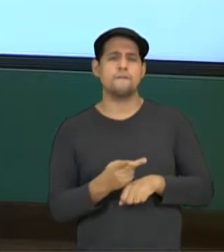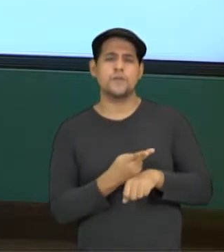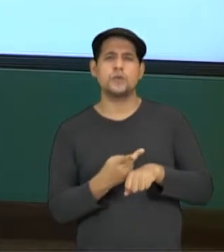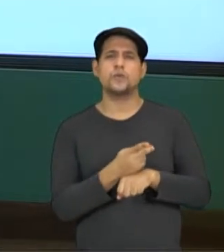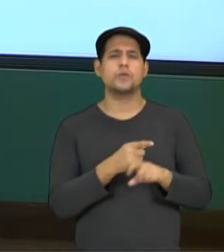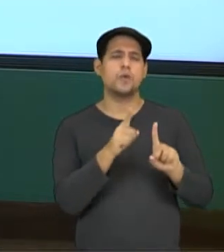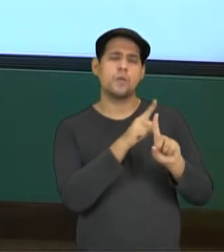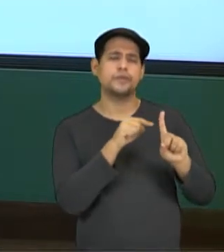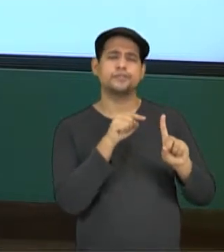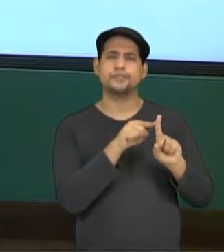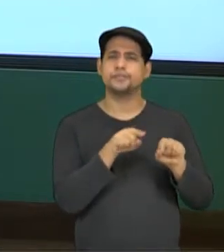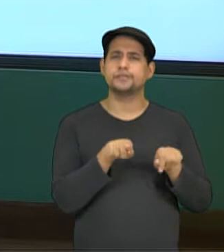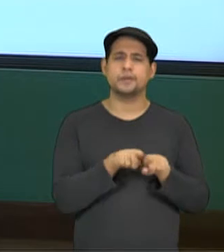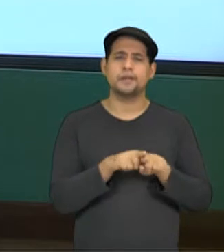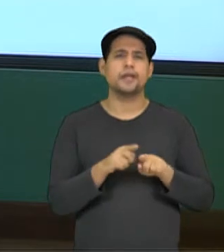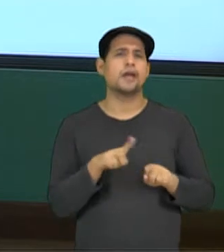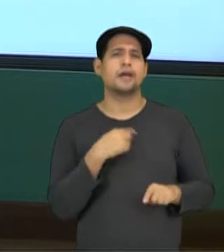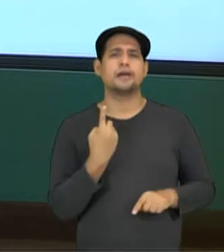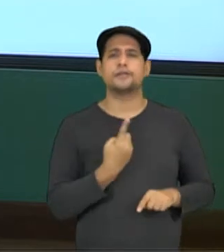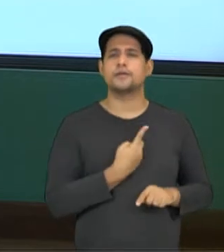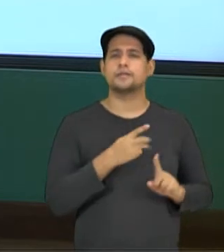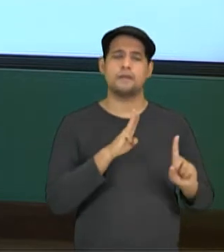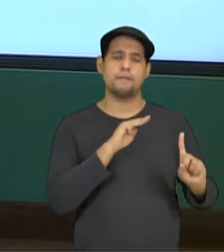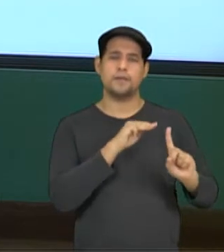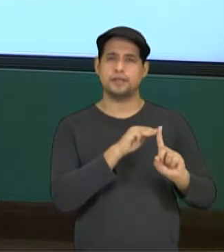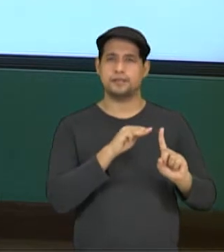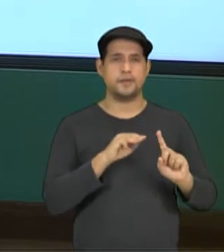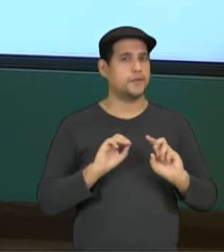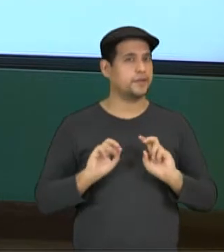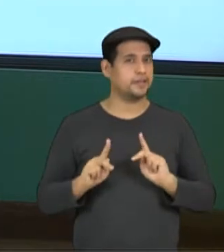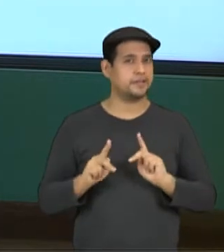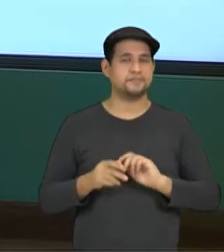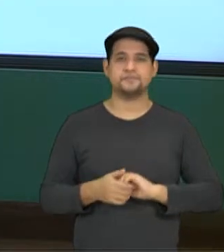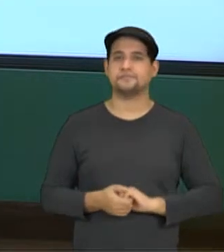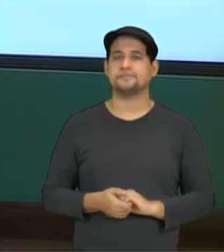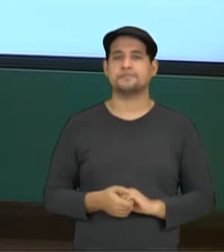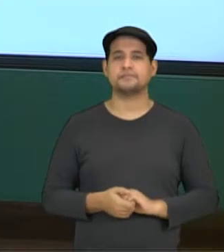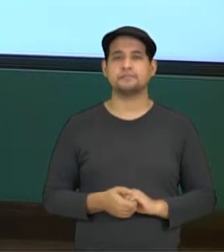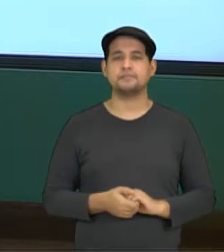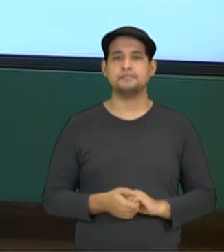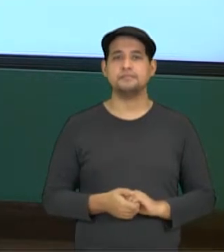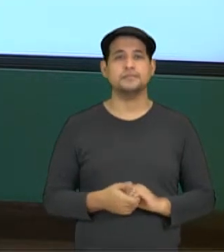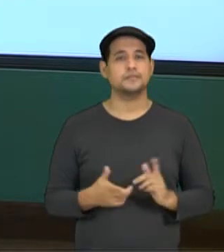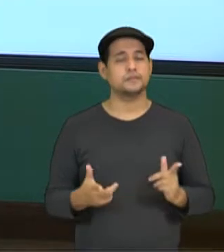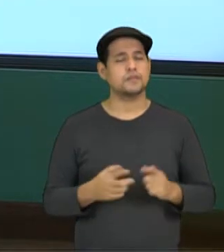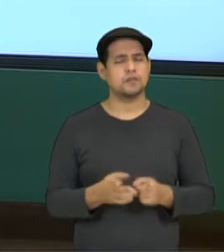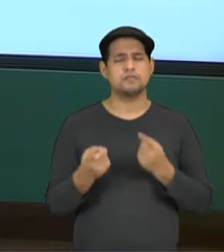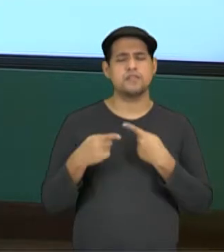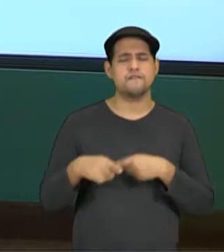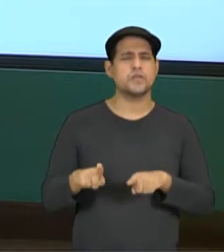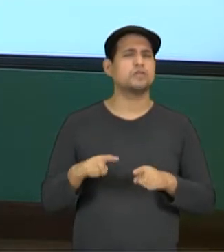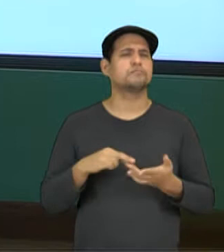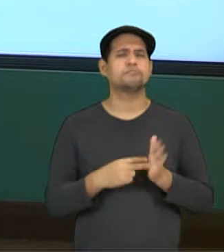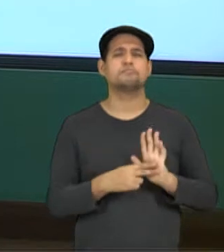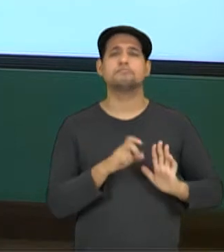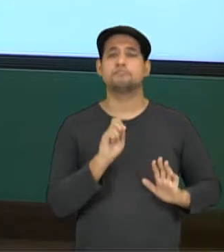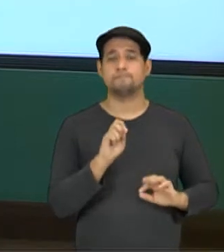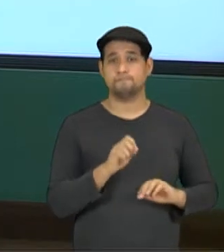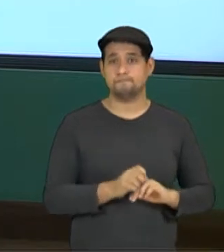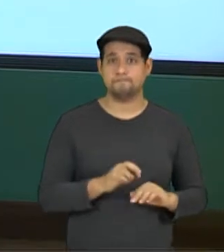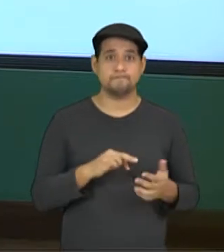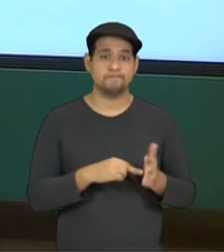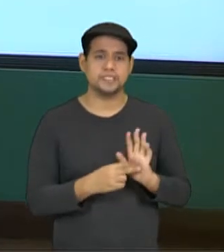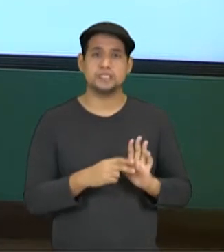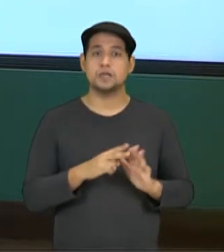dos objetivos, em busca das nossas metas. Beleza? Então aqui, ó, um grande desafio contemporâneo também é